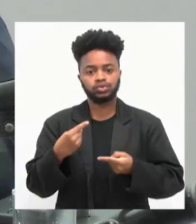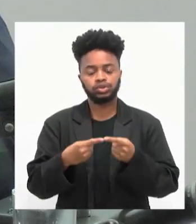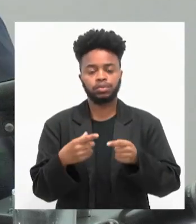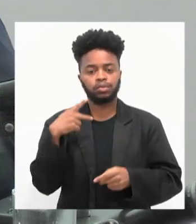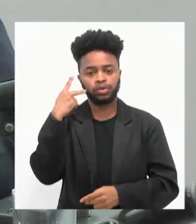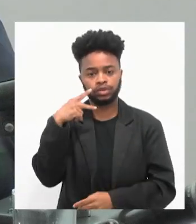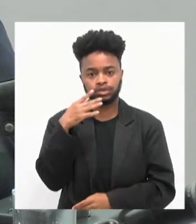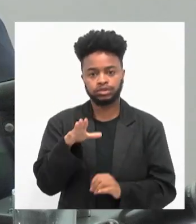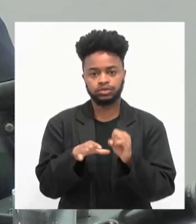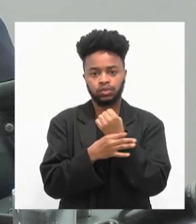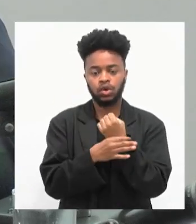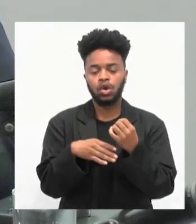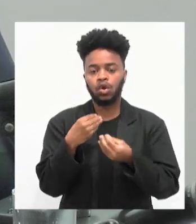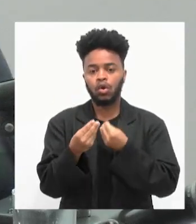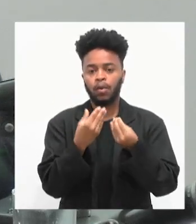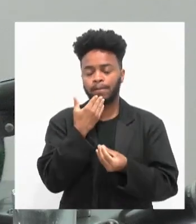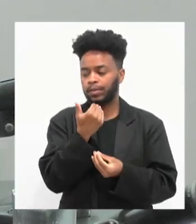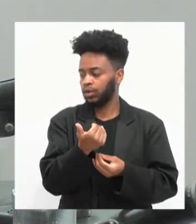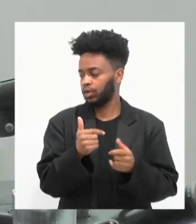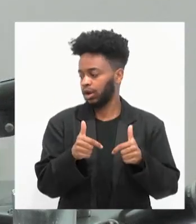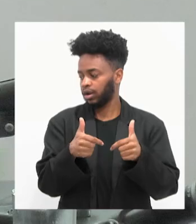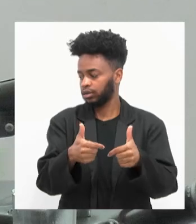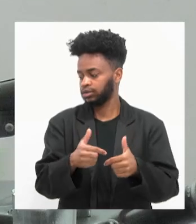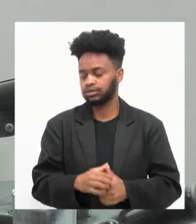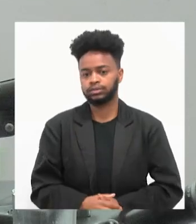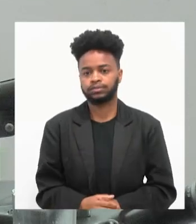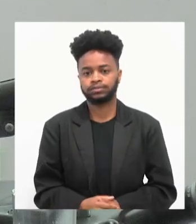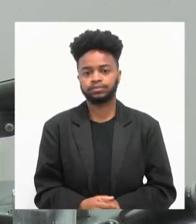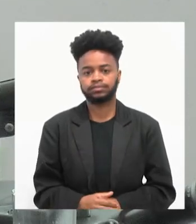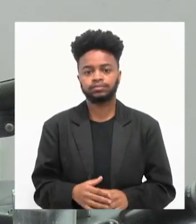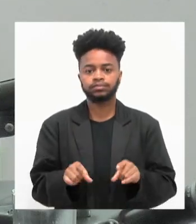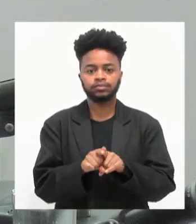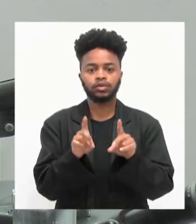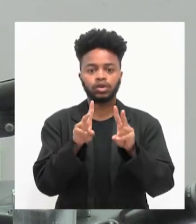como melhorar essa questão das operações. Em relação